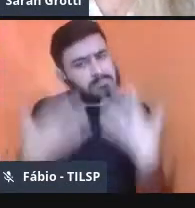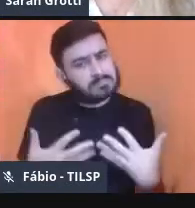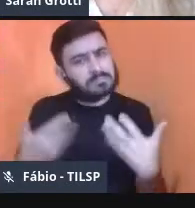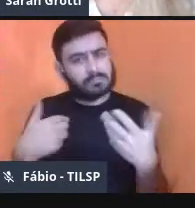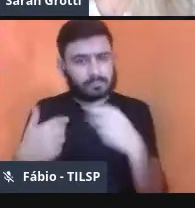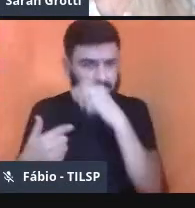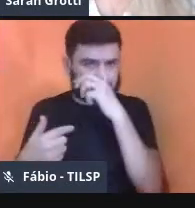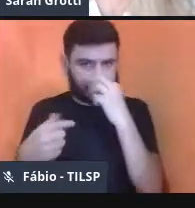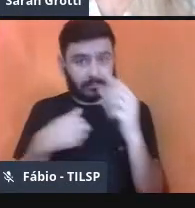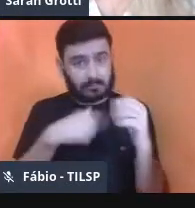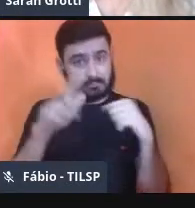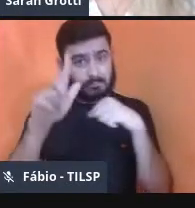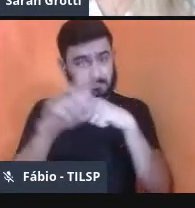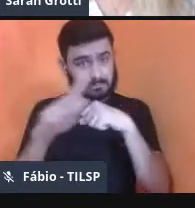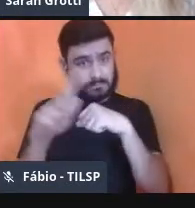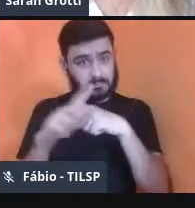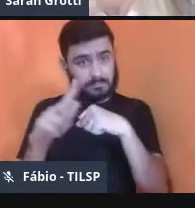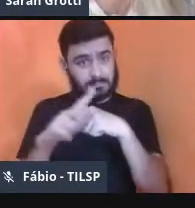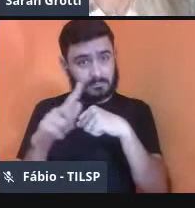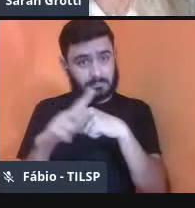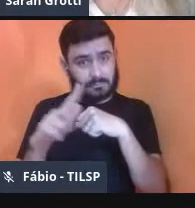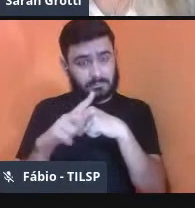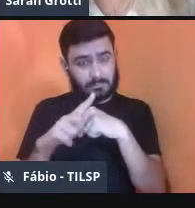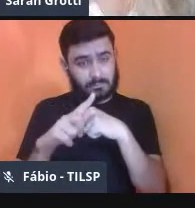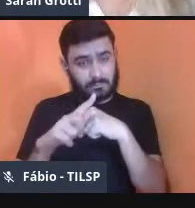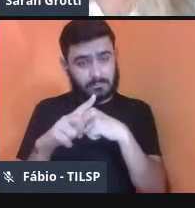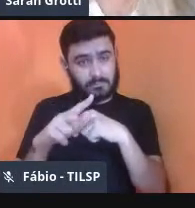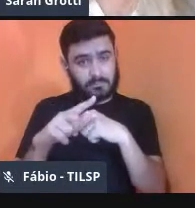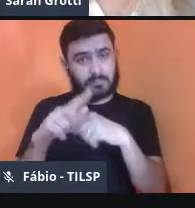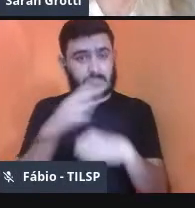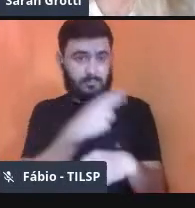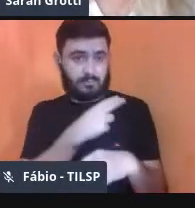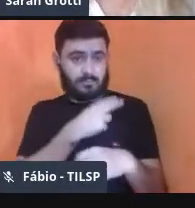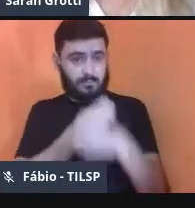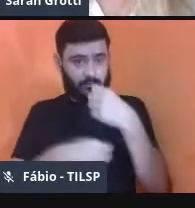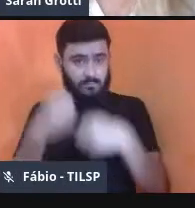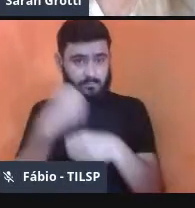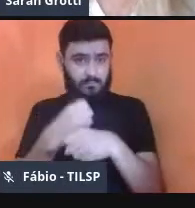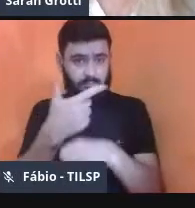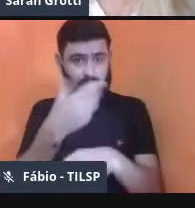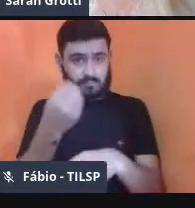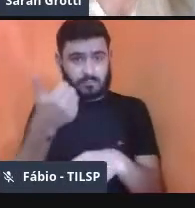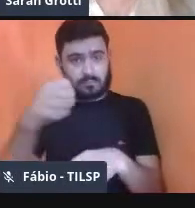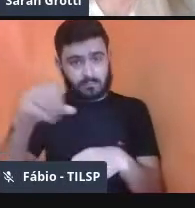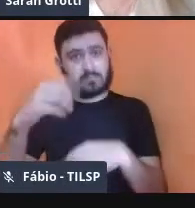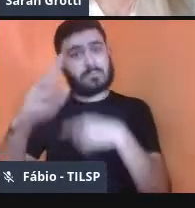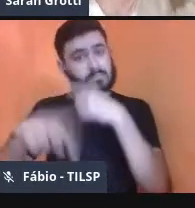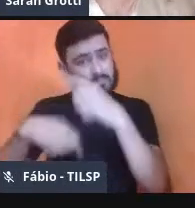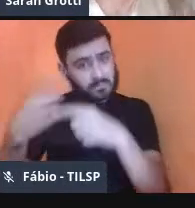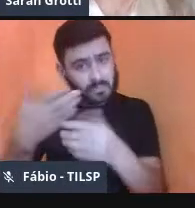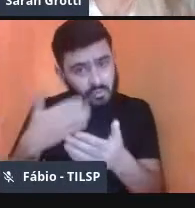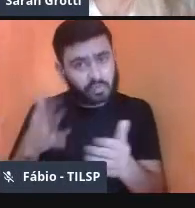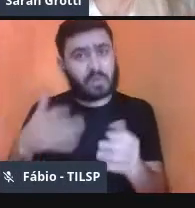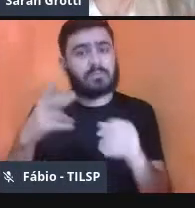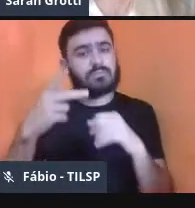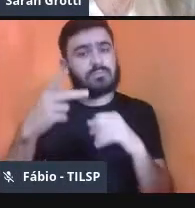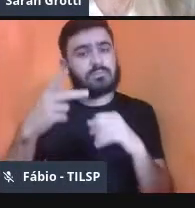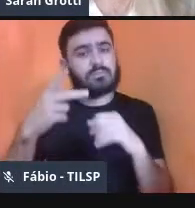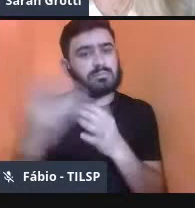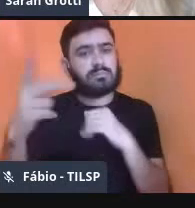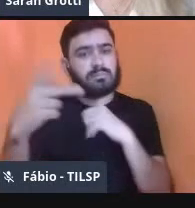na UFAC em 2019, ano passado, e nisso já engatei a especialização. Atualmente estou fazendo